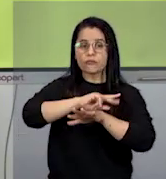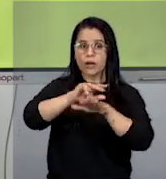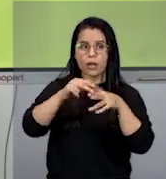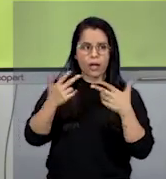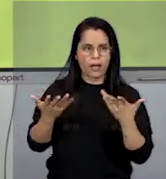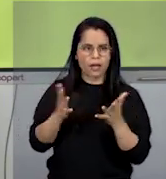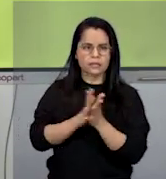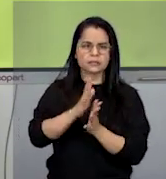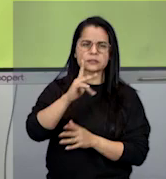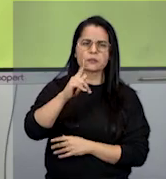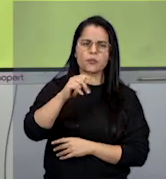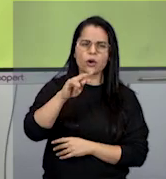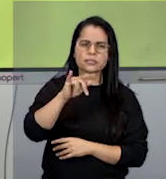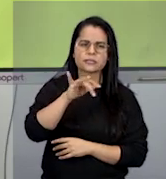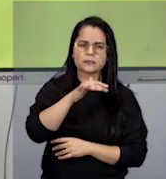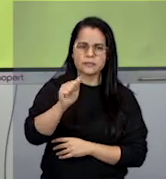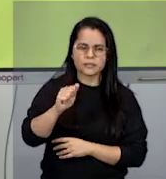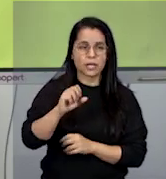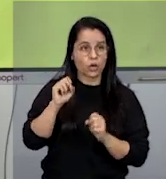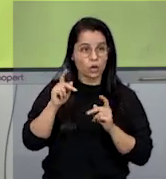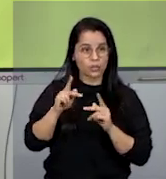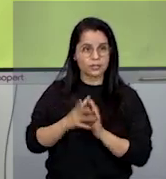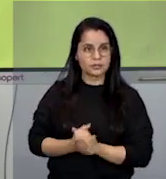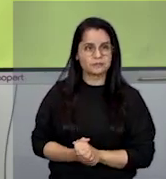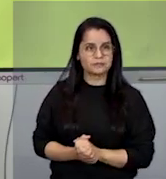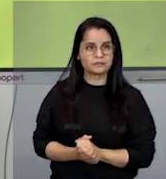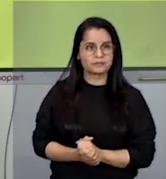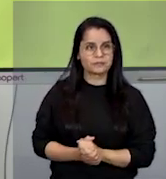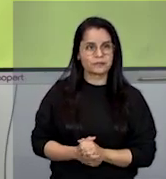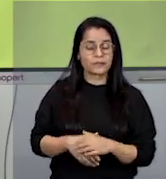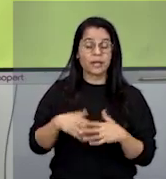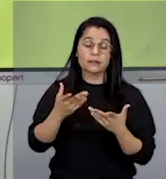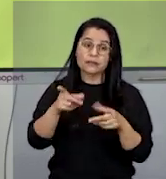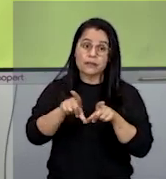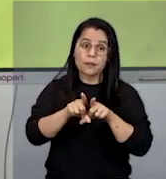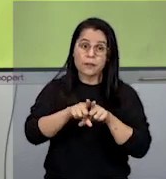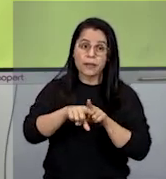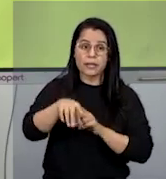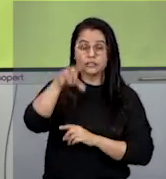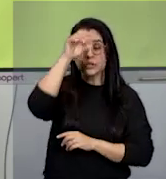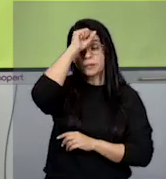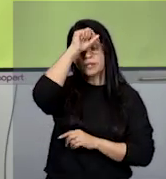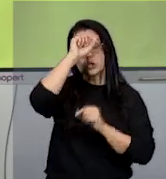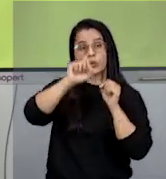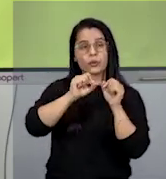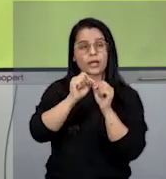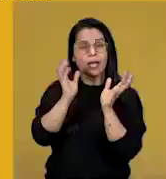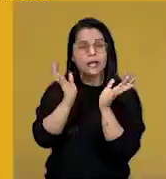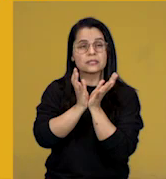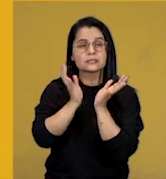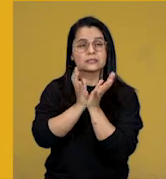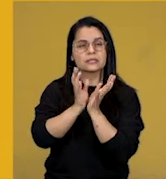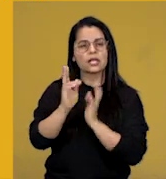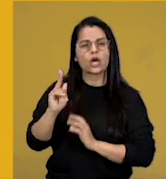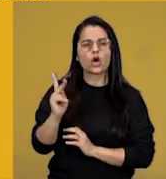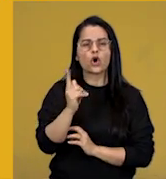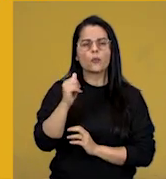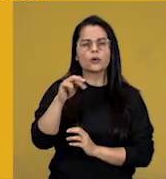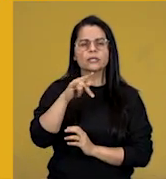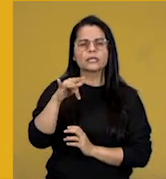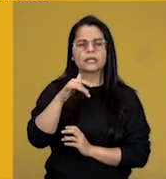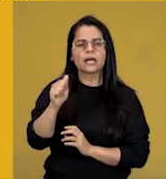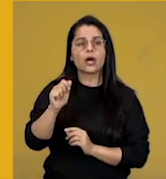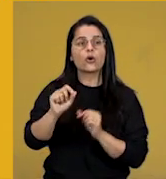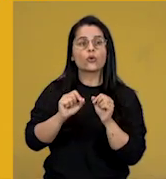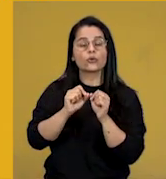uma polissemia, certo? Você também aprendeu que na situação homonímia